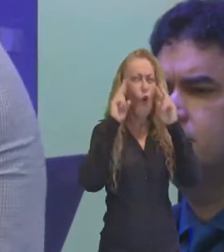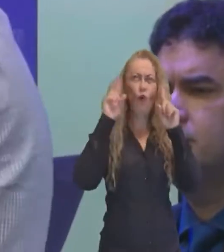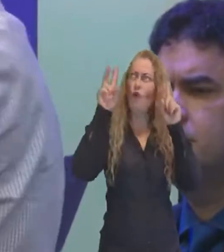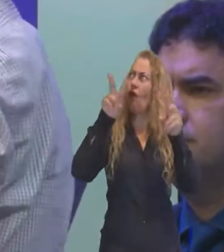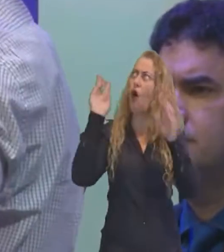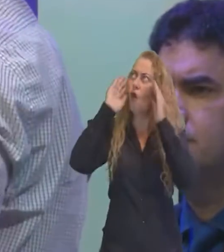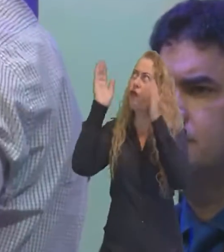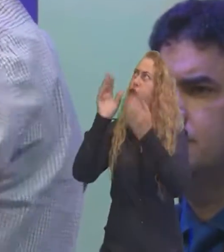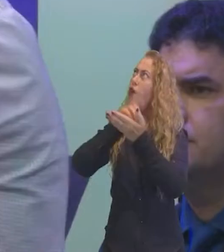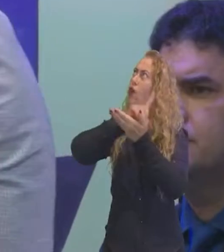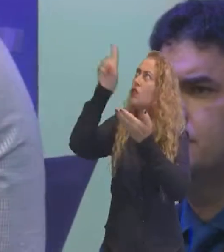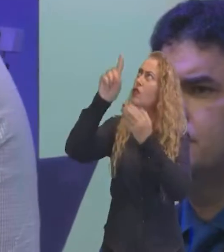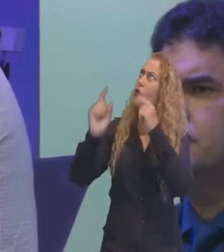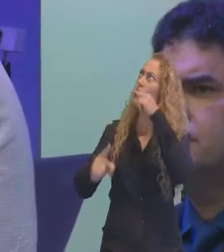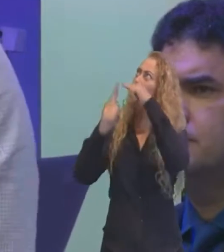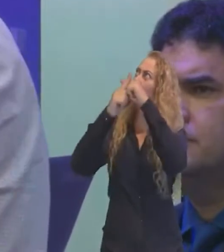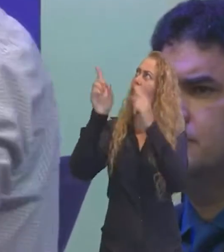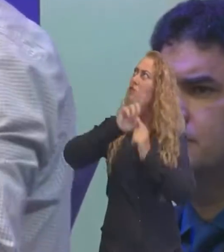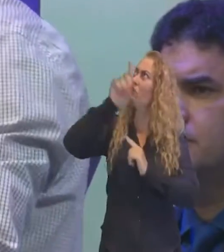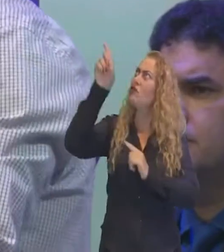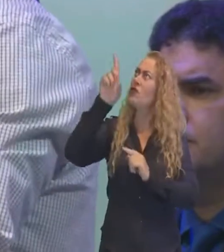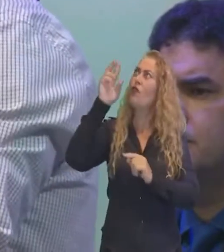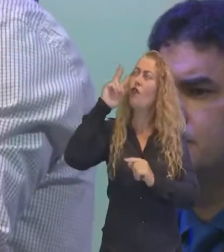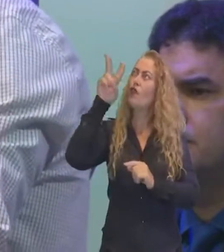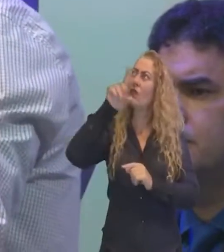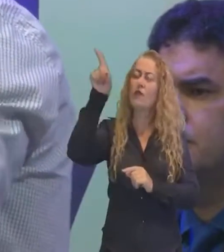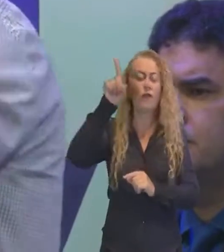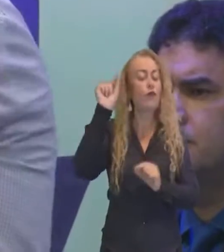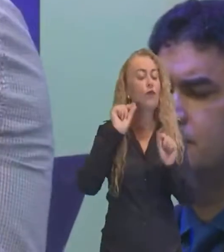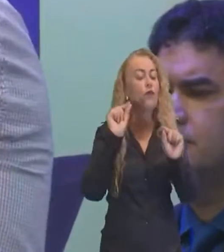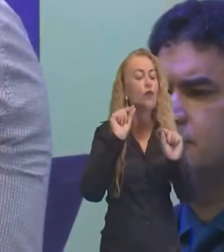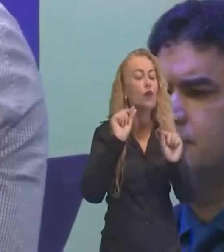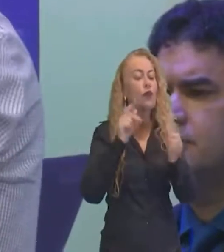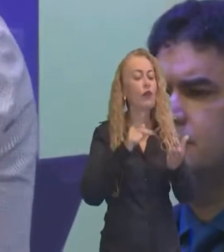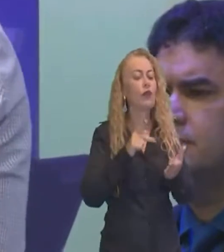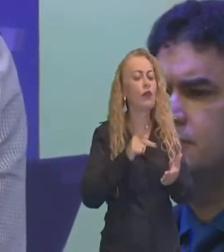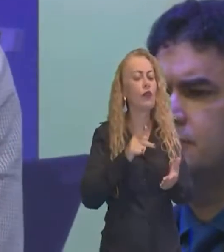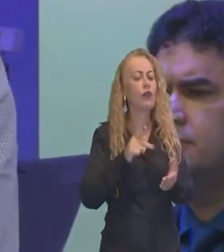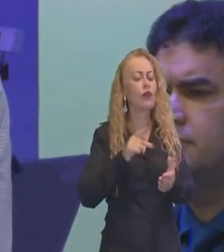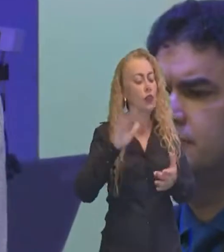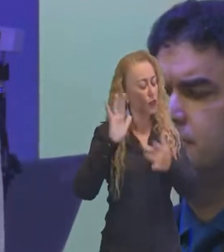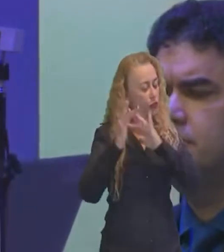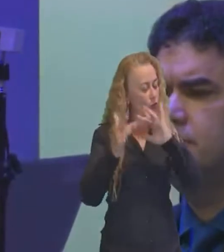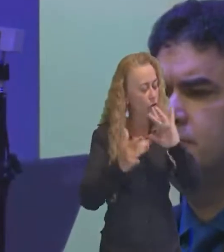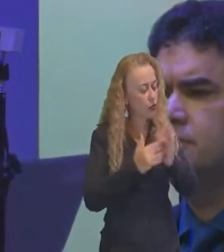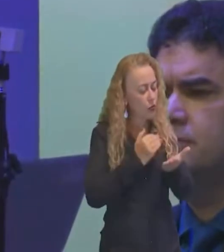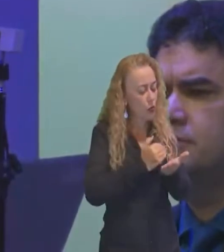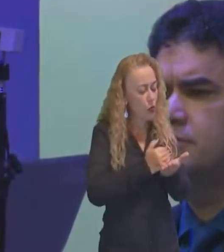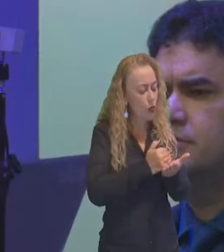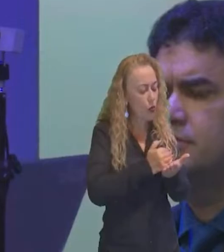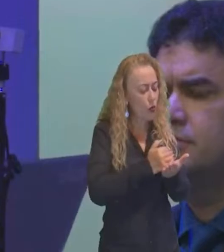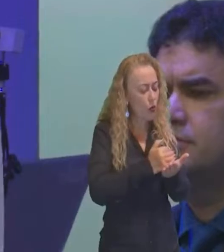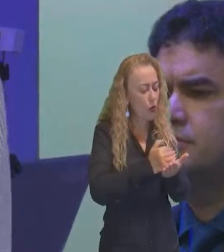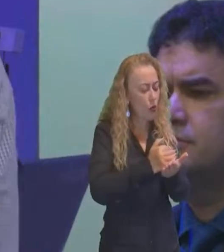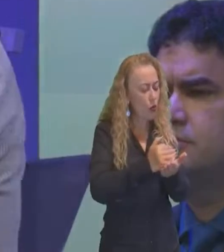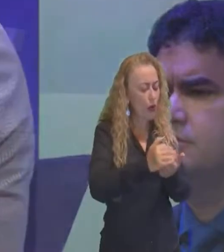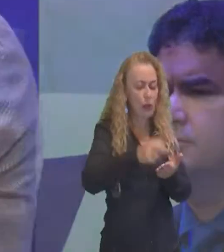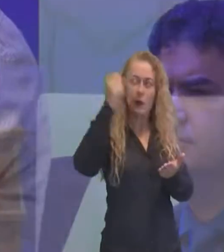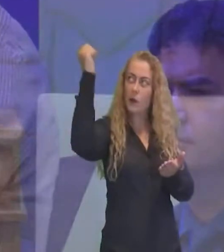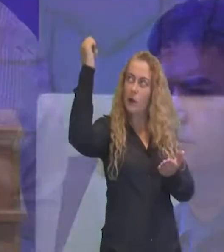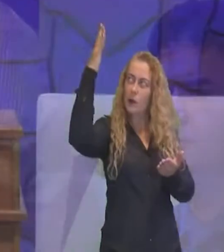Jesus, olhe para a cruz, e você verá que de Jesus começa a fluir para nós